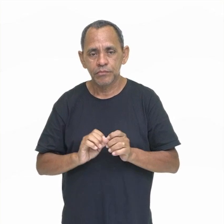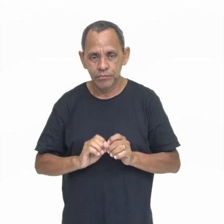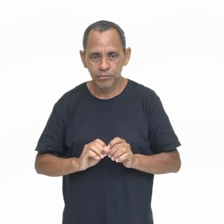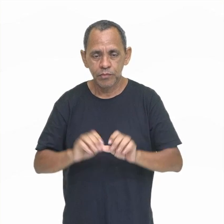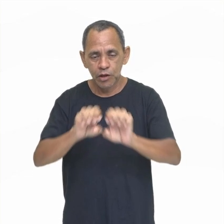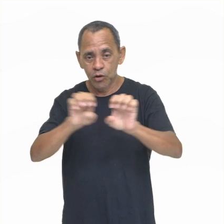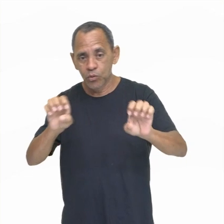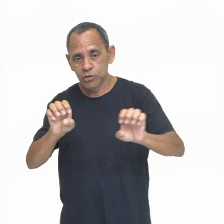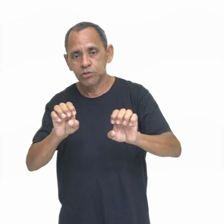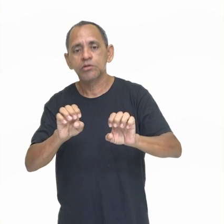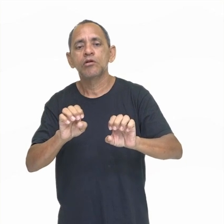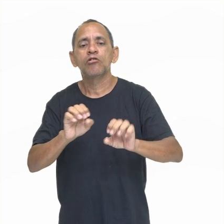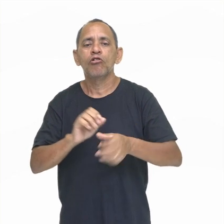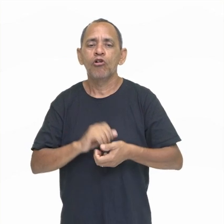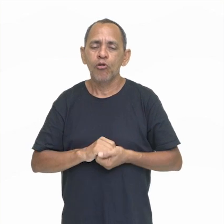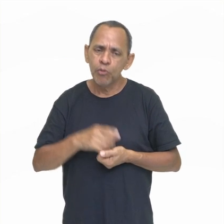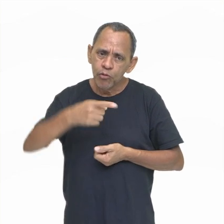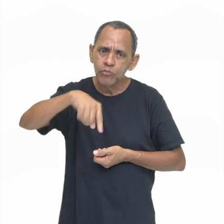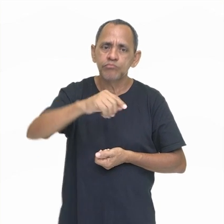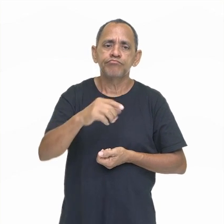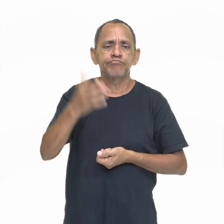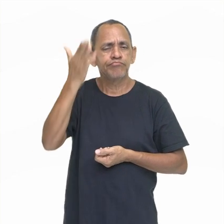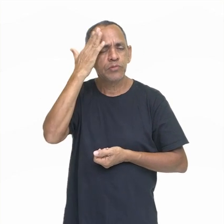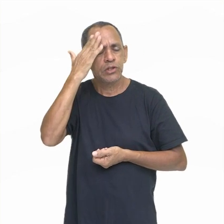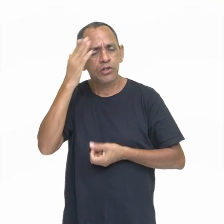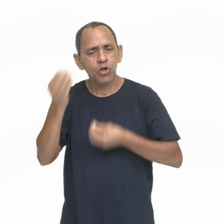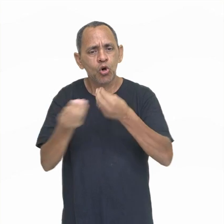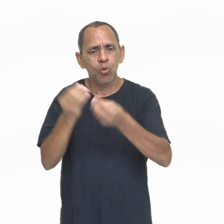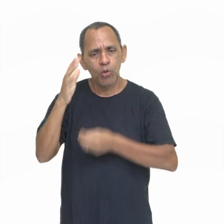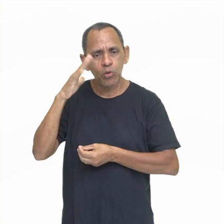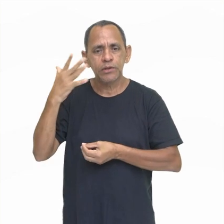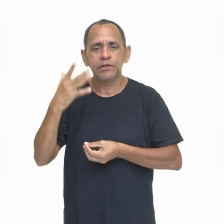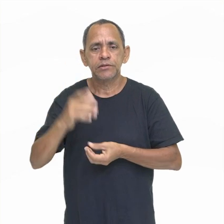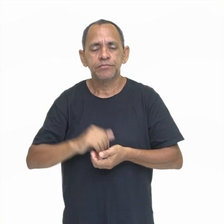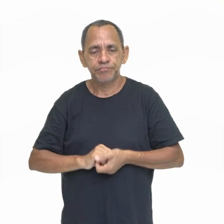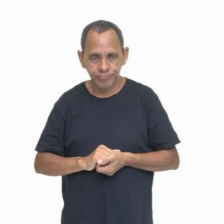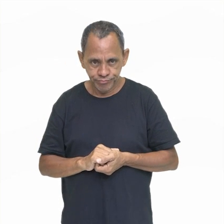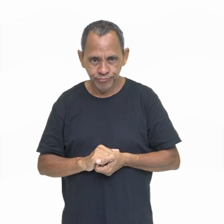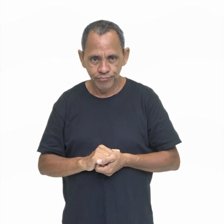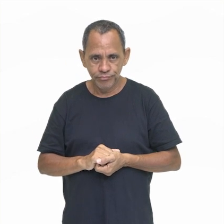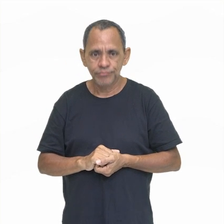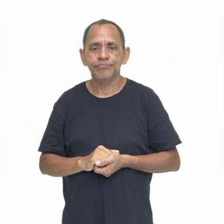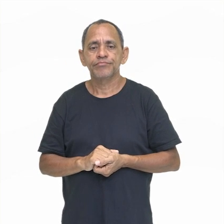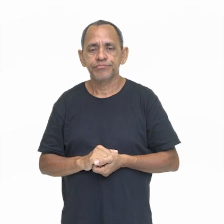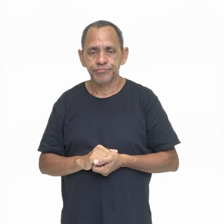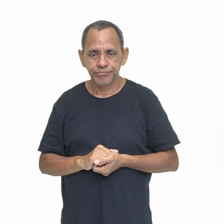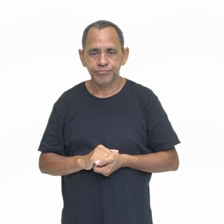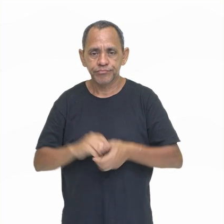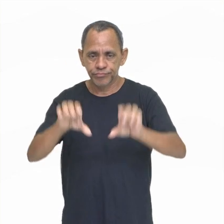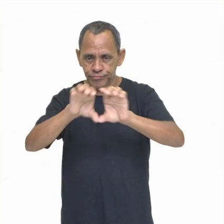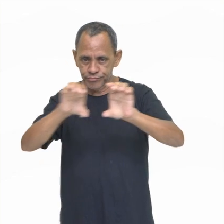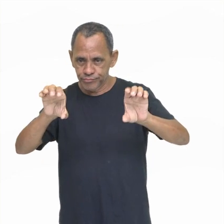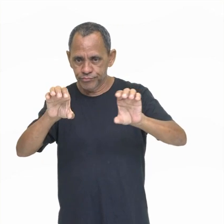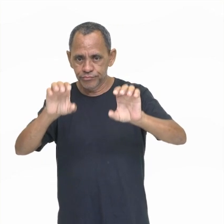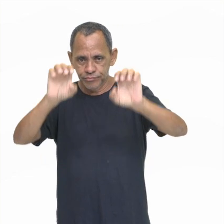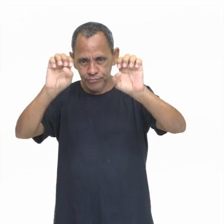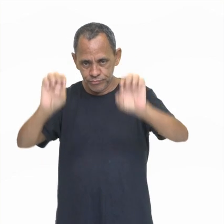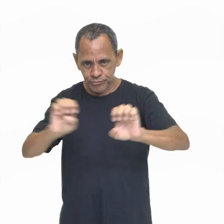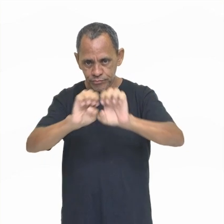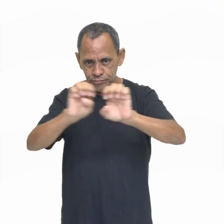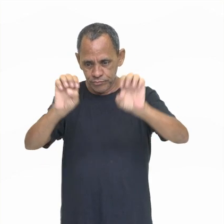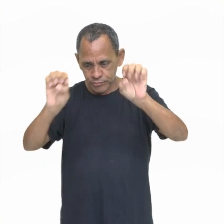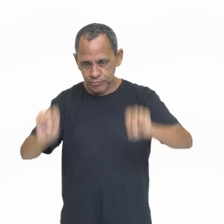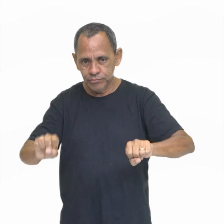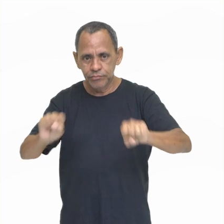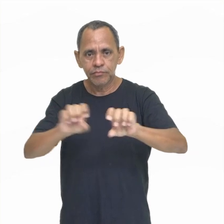só para ajudar a gente a entender aqui como é que funciona então essa forma geral da função afim Tá bom